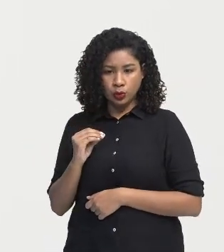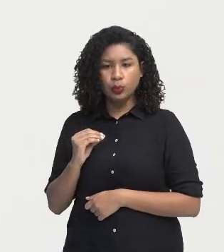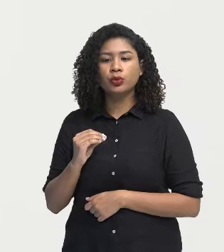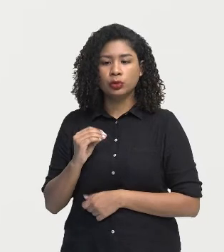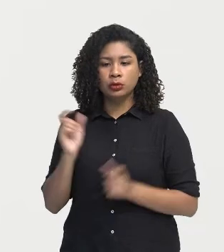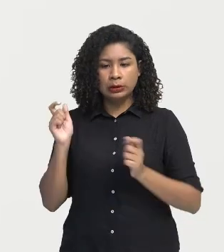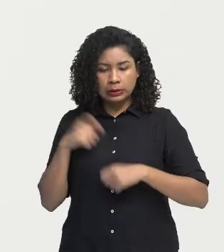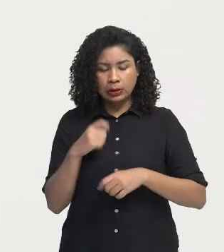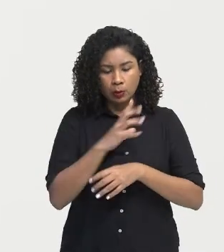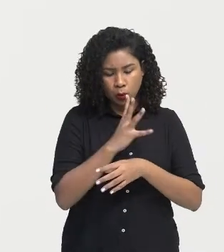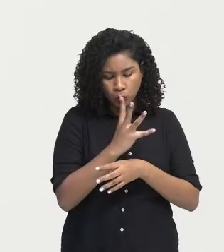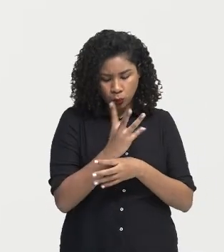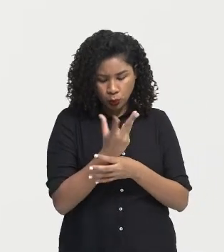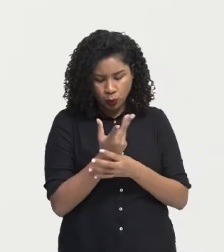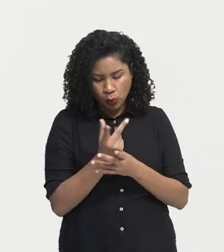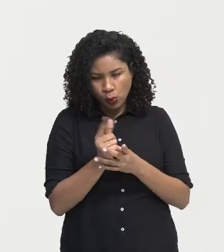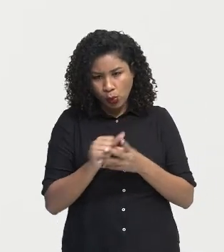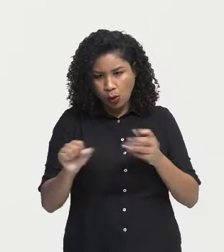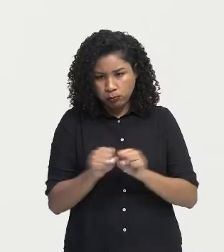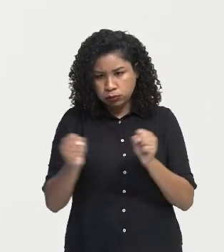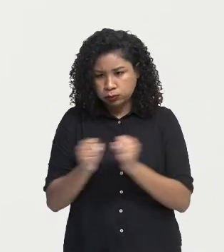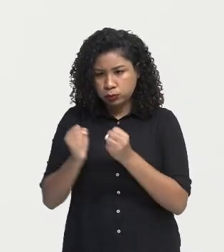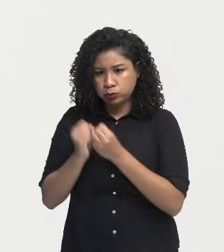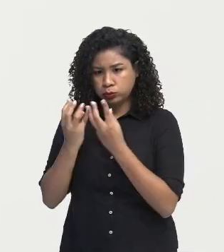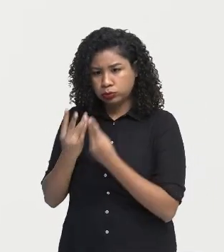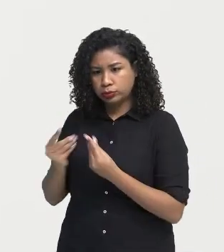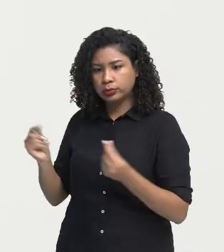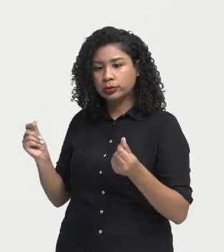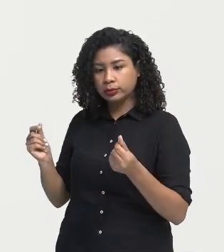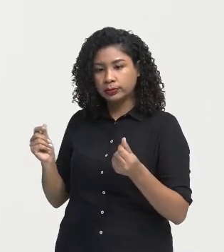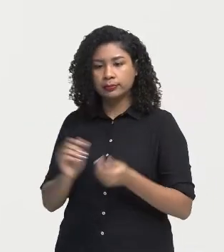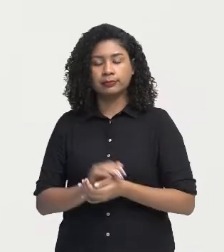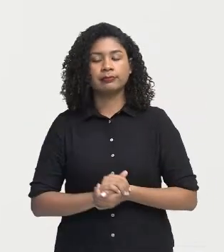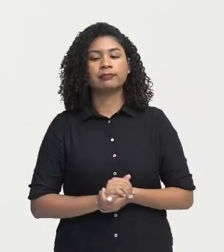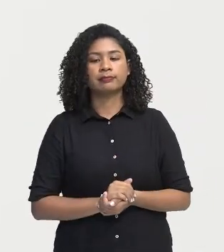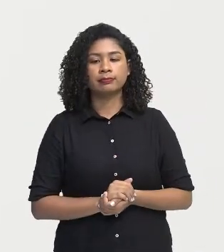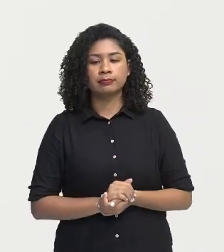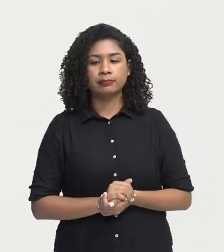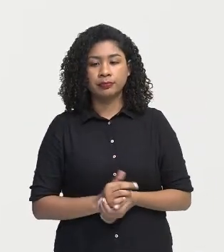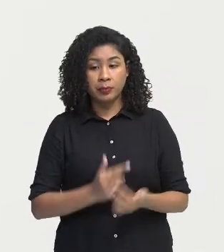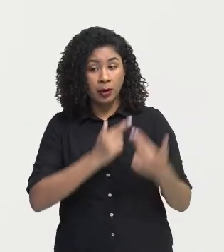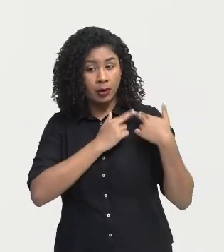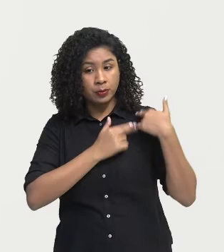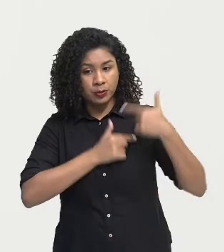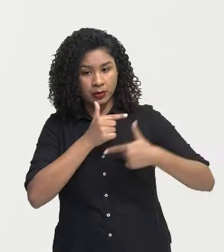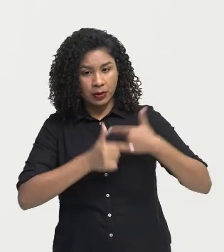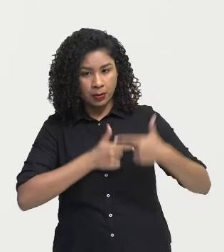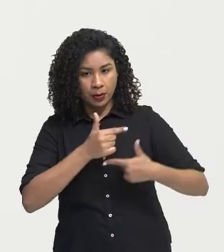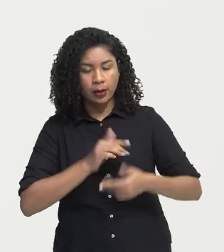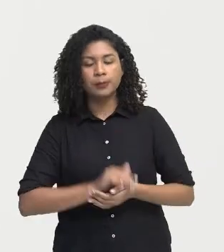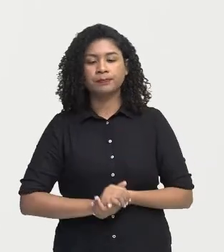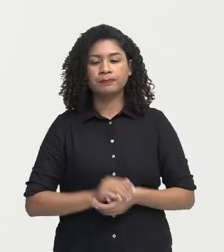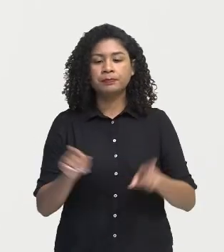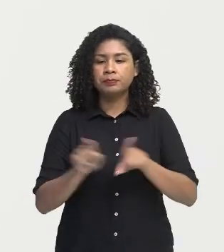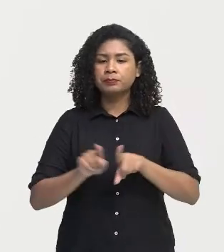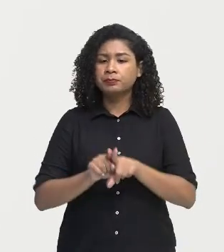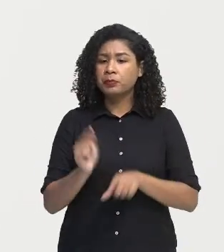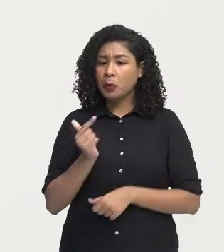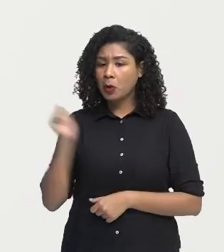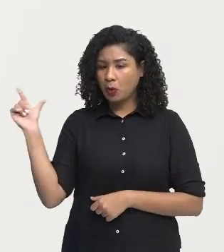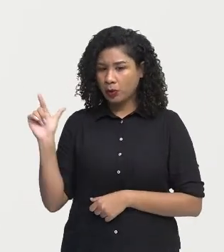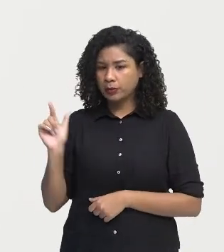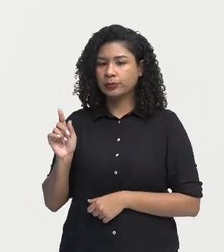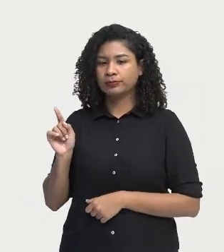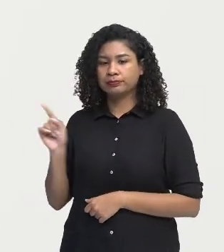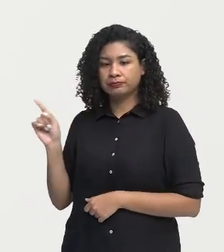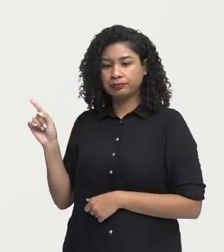peroxissomos, que também tem enzimas ali na sua constituição. E aí a gente trouxe para vocês também uma estrutura que é encontrada